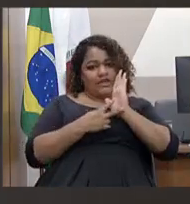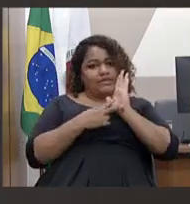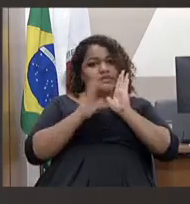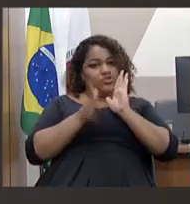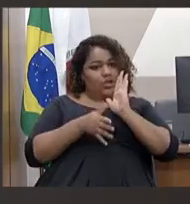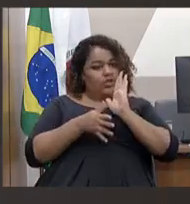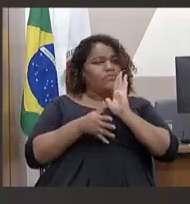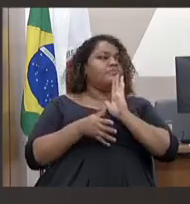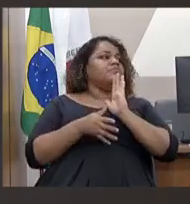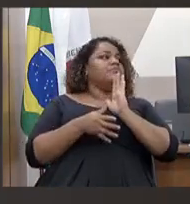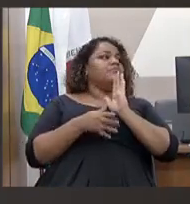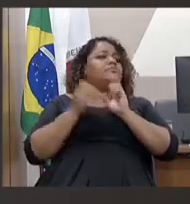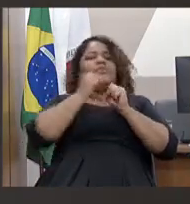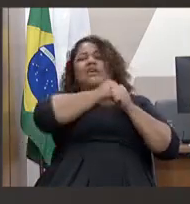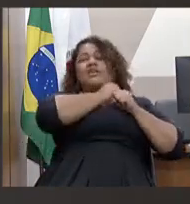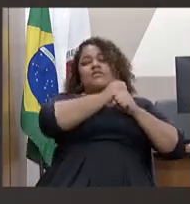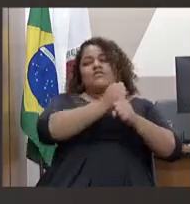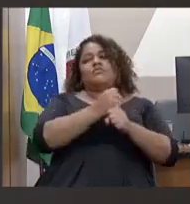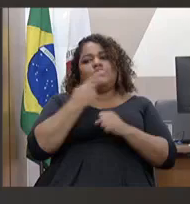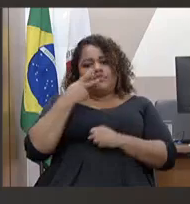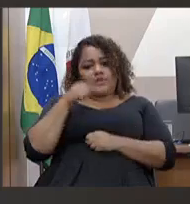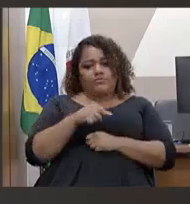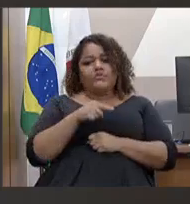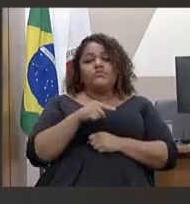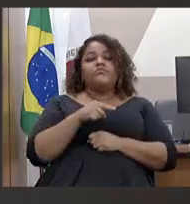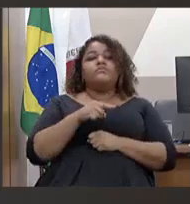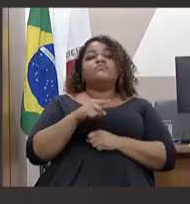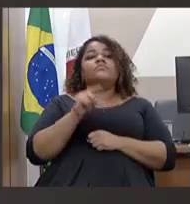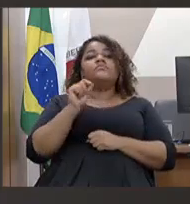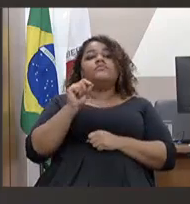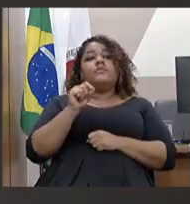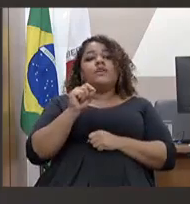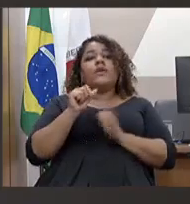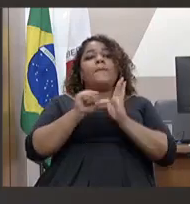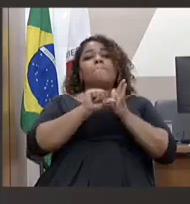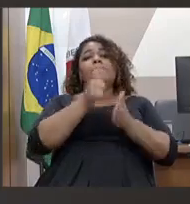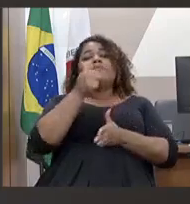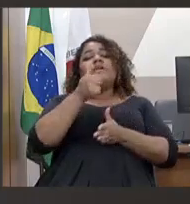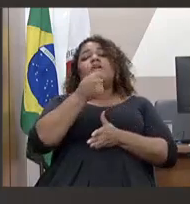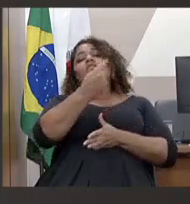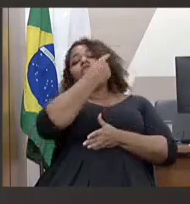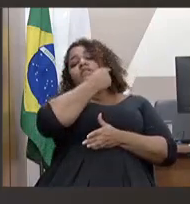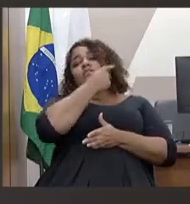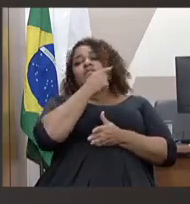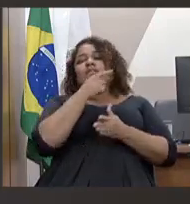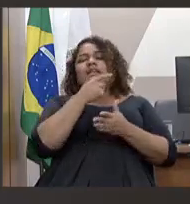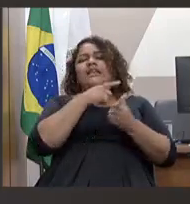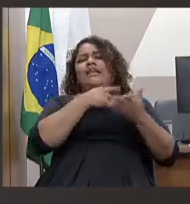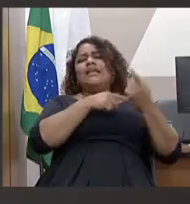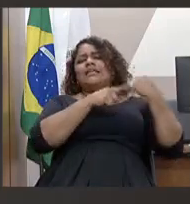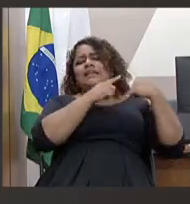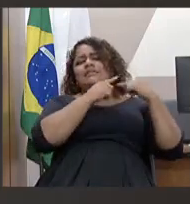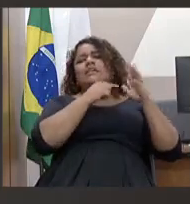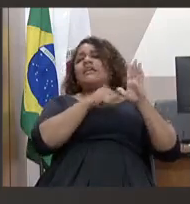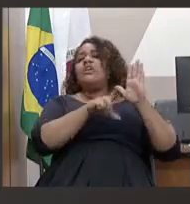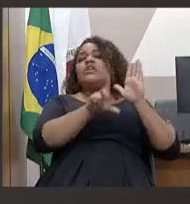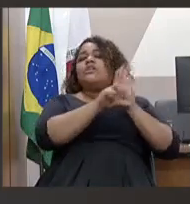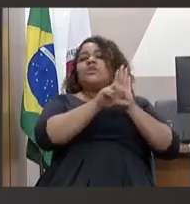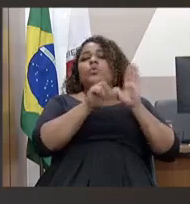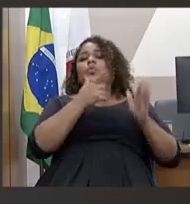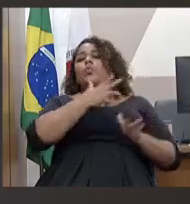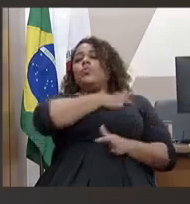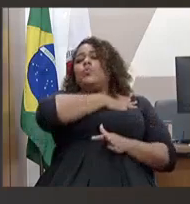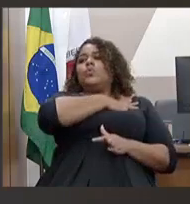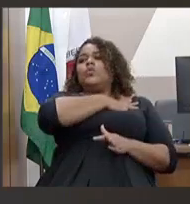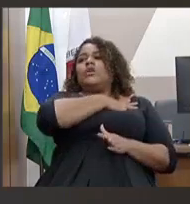muitos anos e nós que somos Sindicalista quando o Lula ganhou a eleição primeira vez lá atrás nós sentamos paramos de lutar o Lula